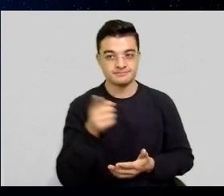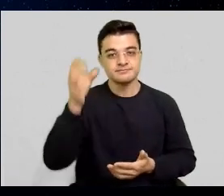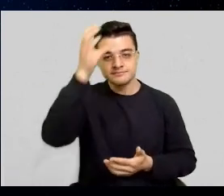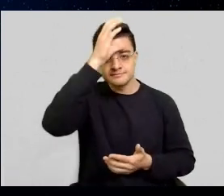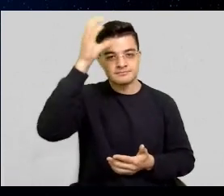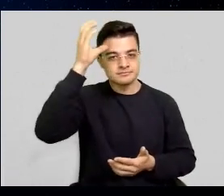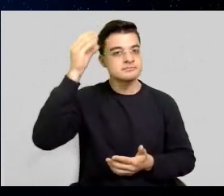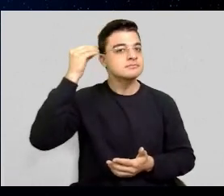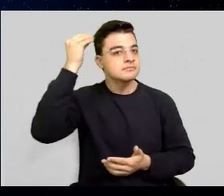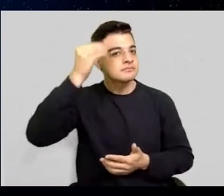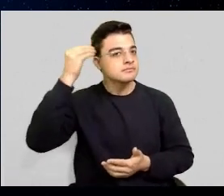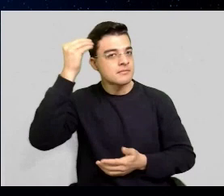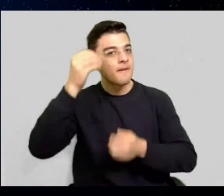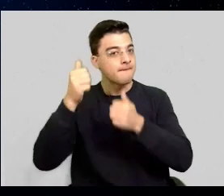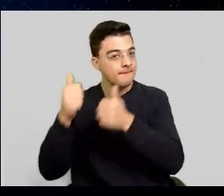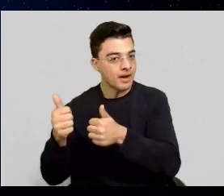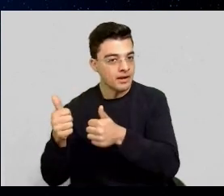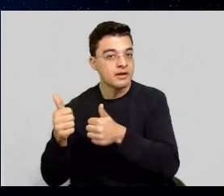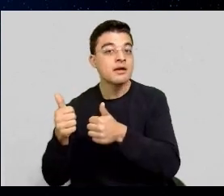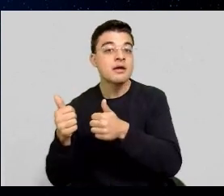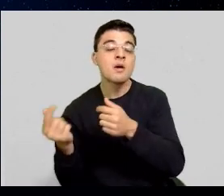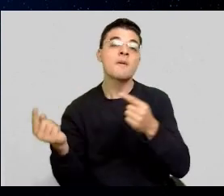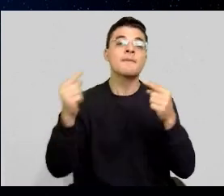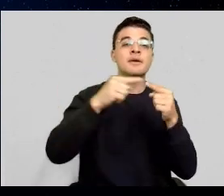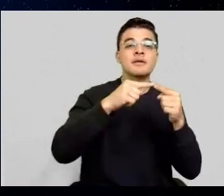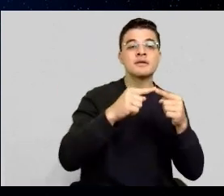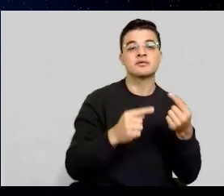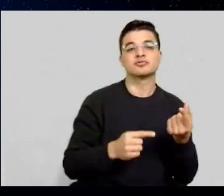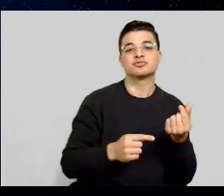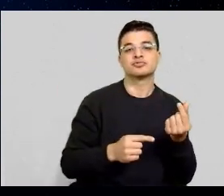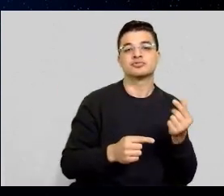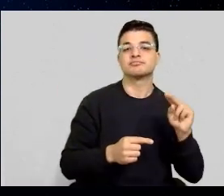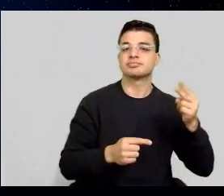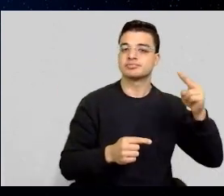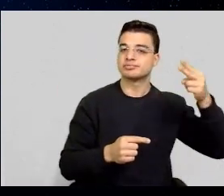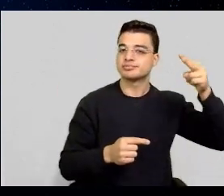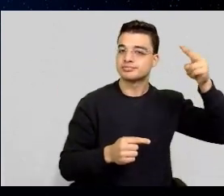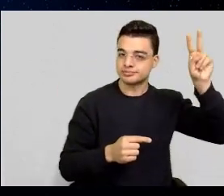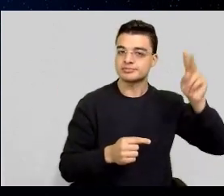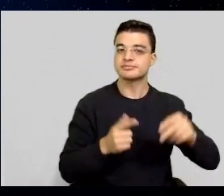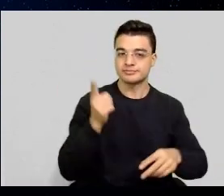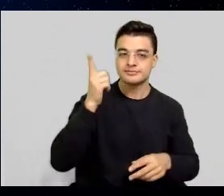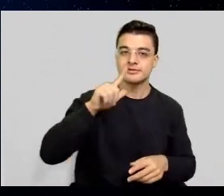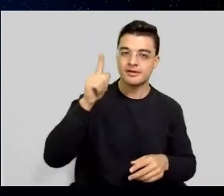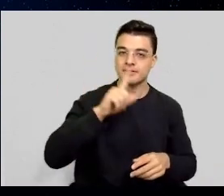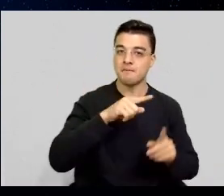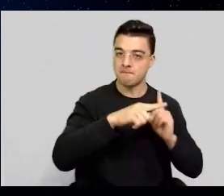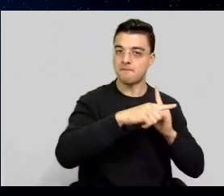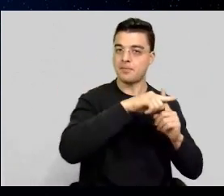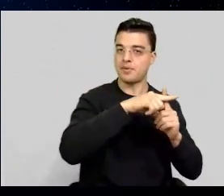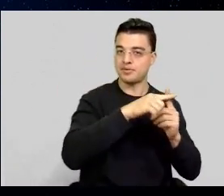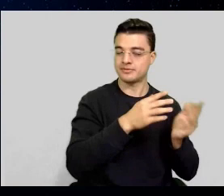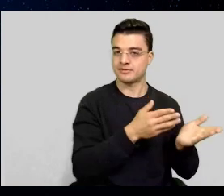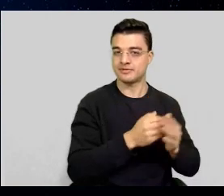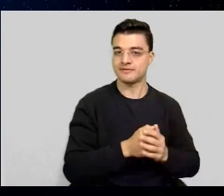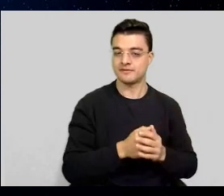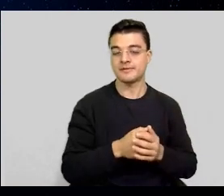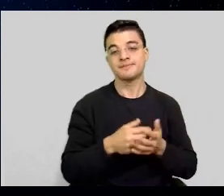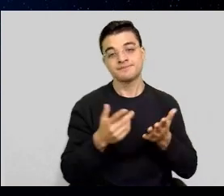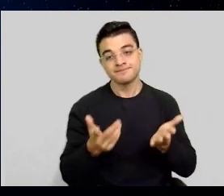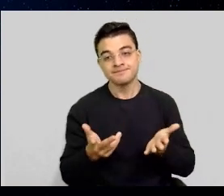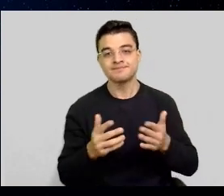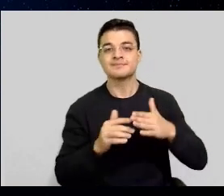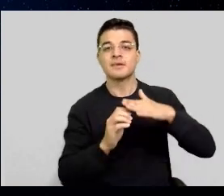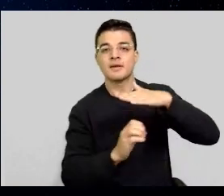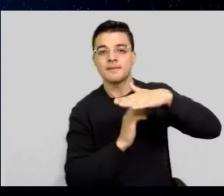um resultado financeiro positivo. E isso fala muito sobre o quê? Quando nós falamos sobre organização, quando